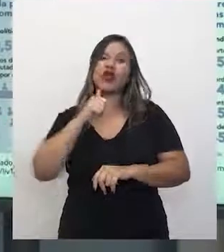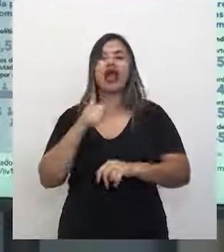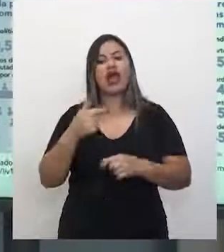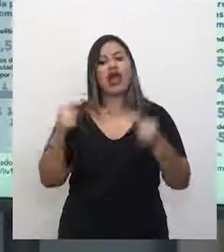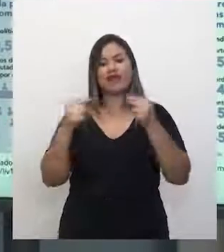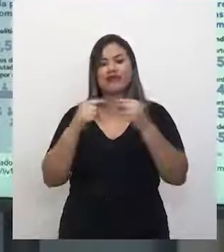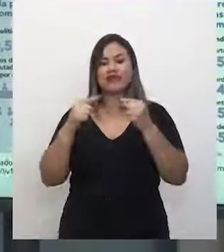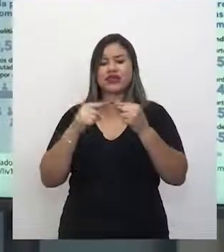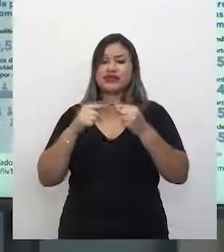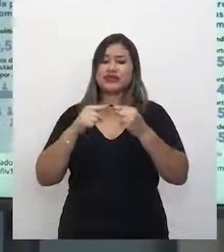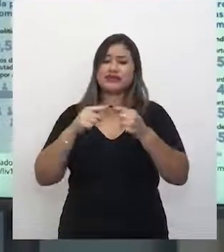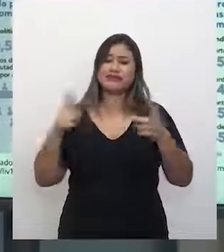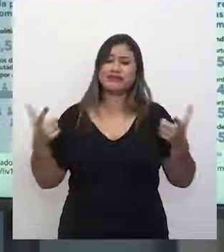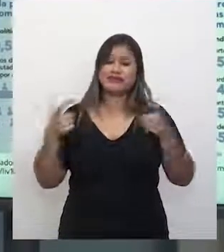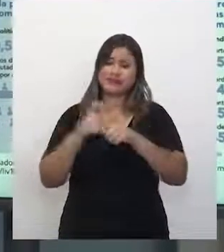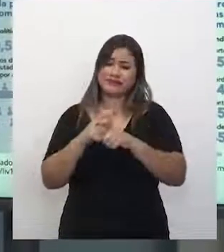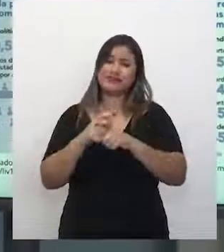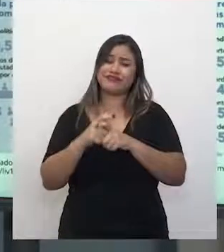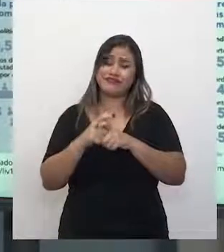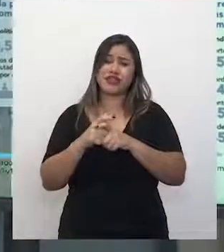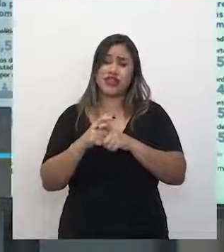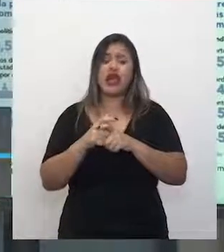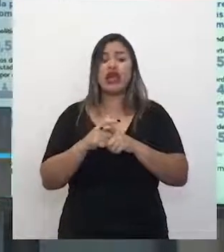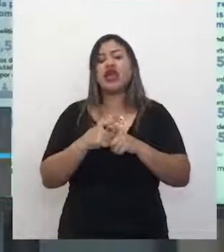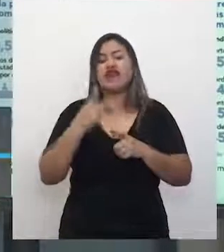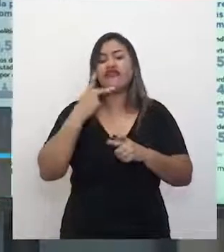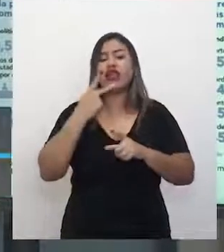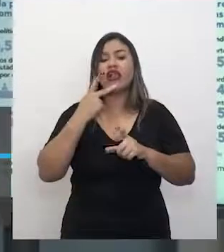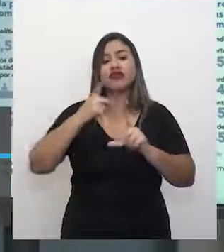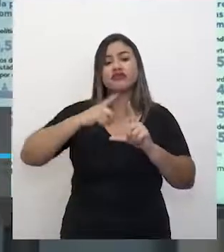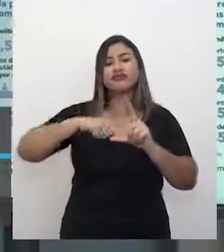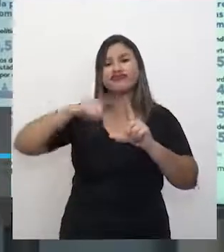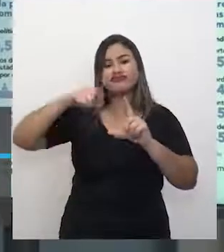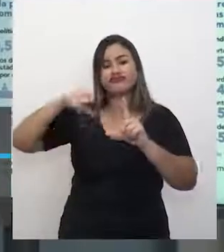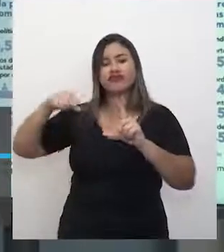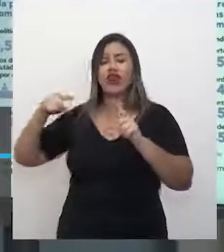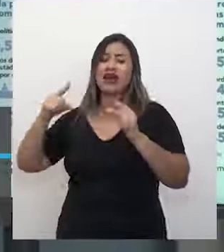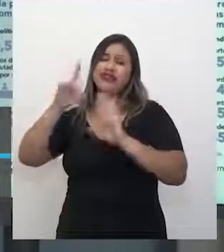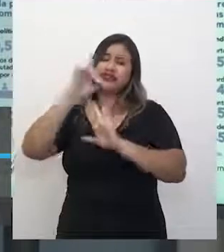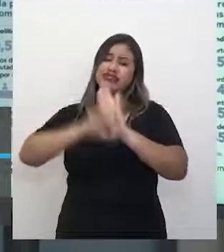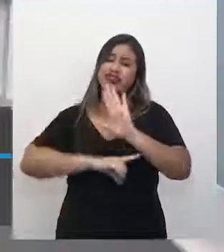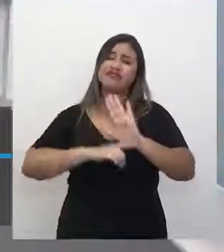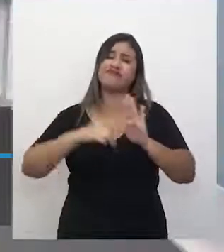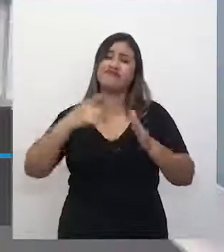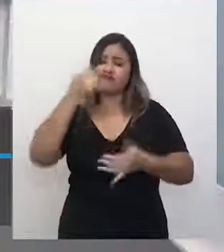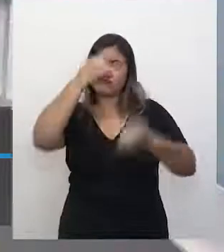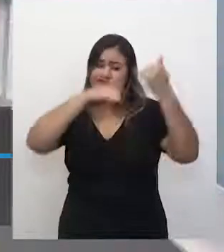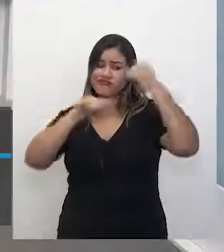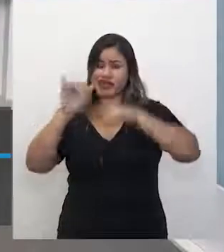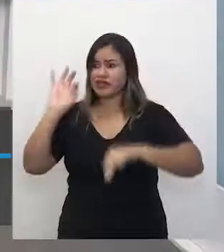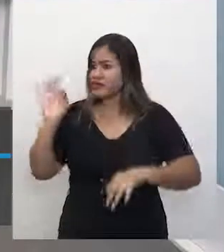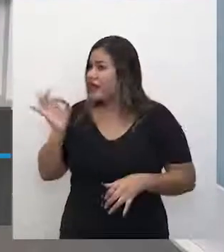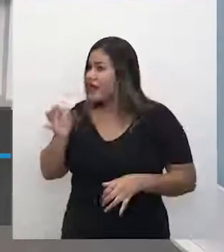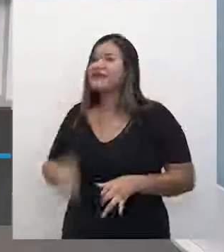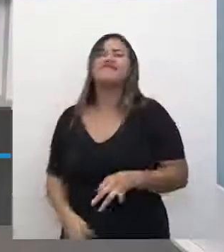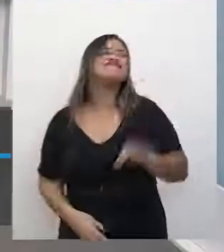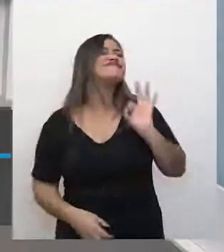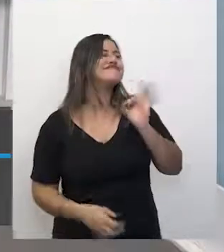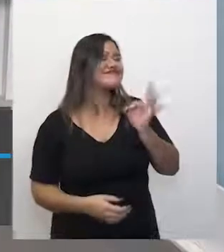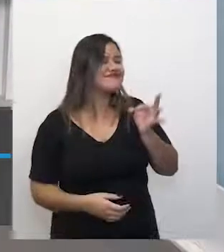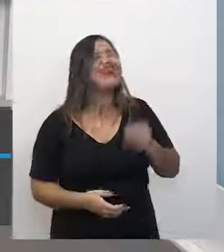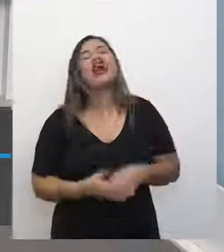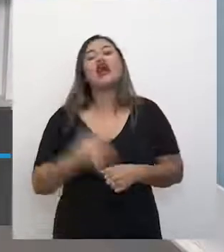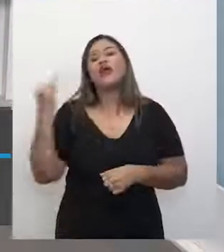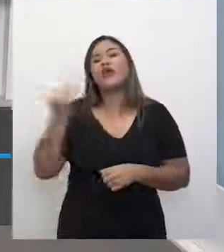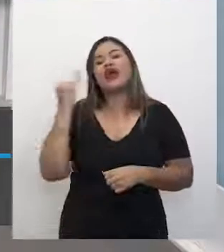serem consideradas minorias e destrinchando aí estatisticamente o porquê esses direitos são negados. Não é isso, Fabi? Exato, né? Sempre importante a